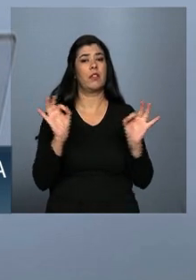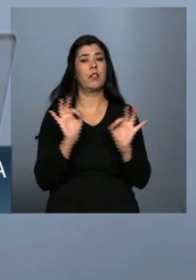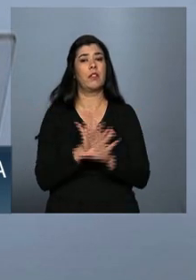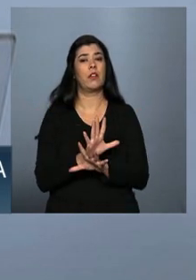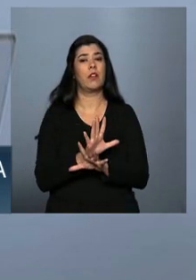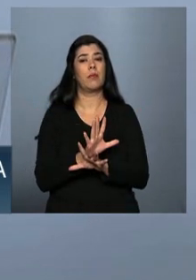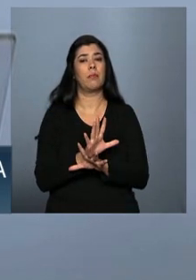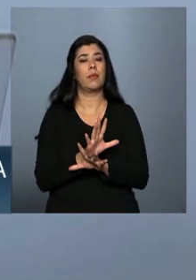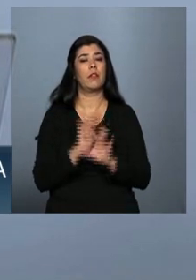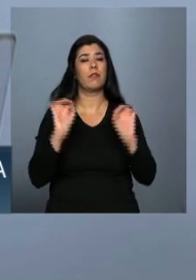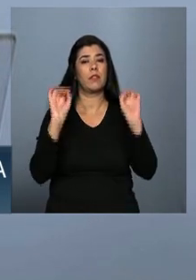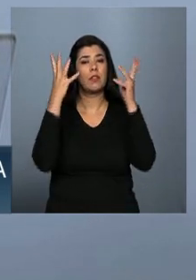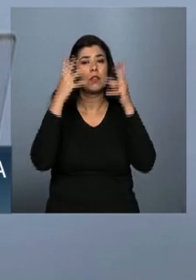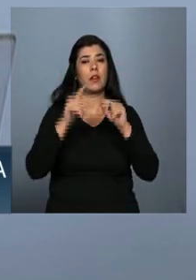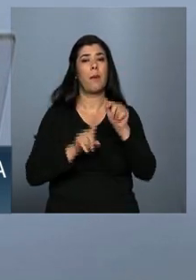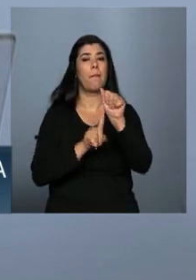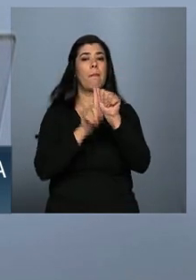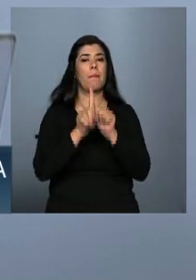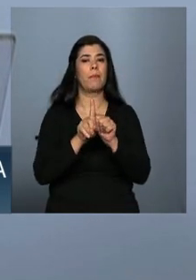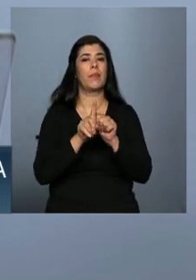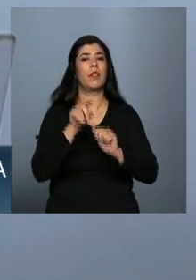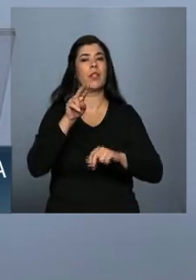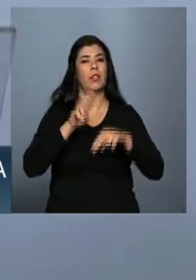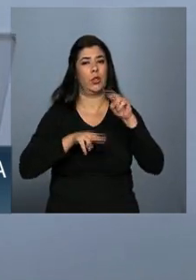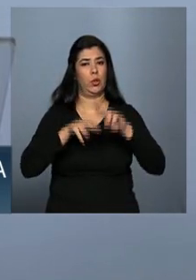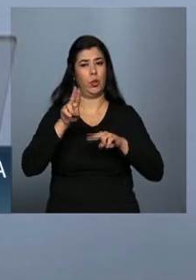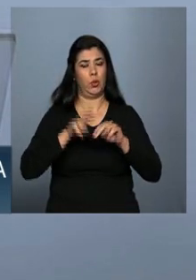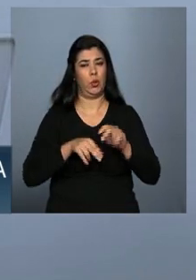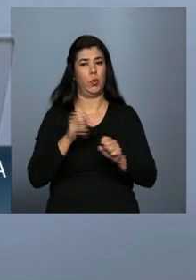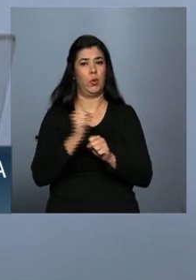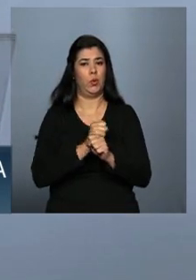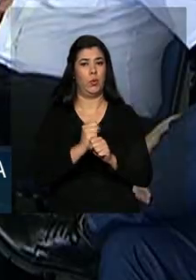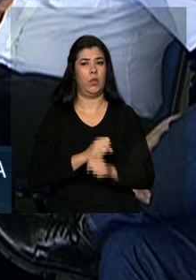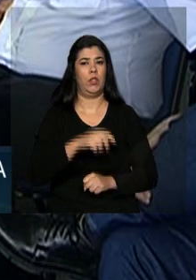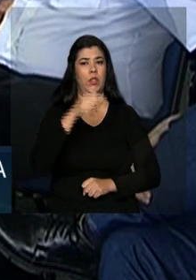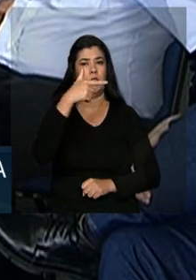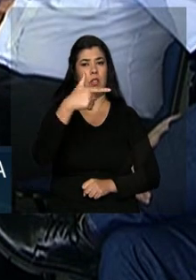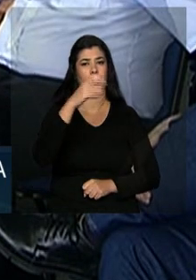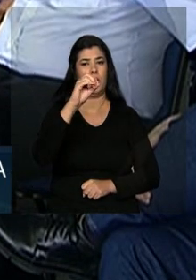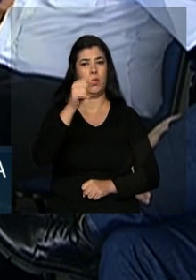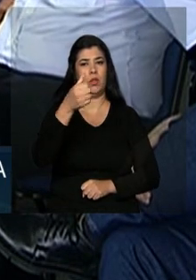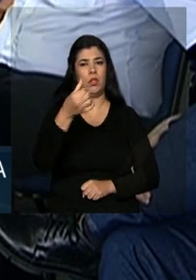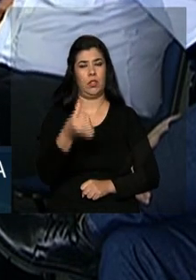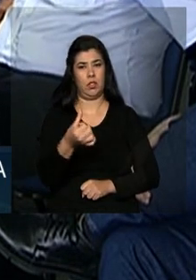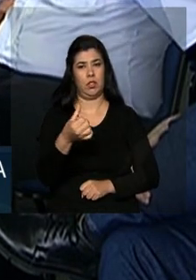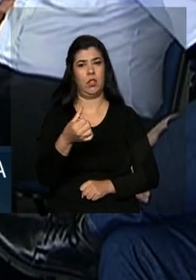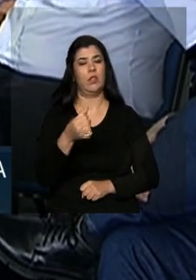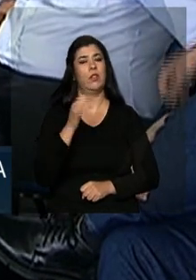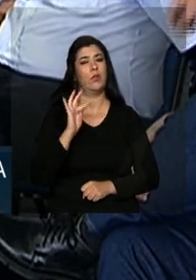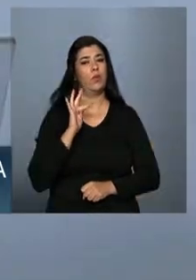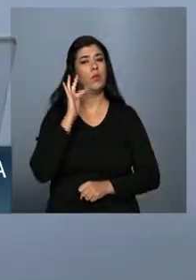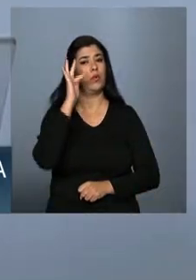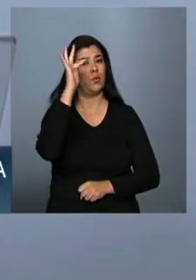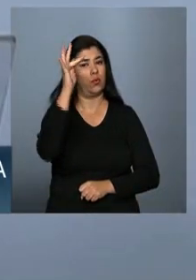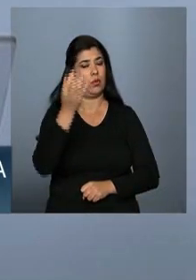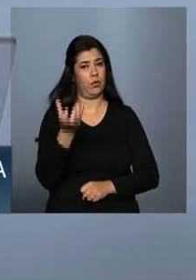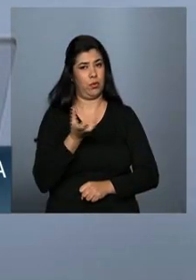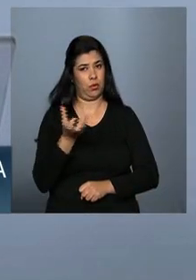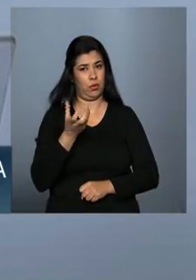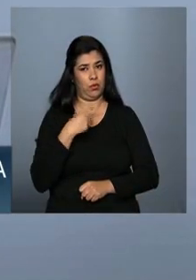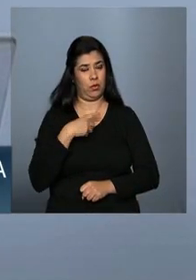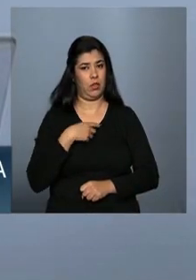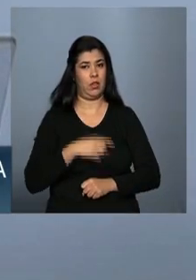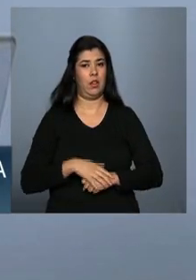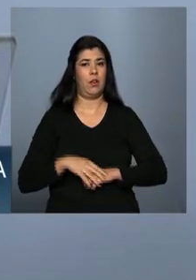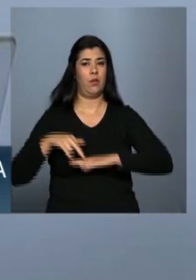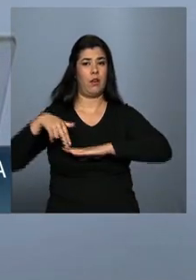em junho, né, Pezão, de 2016. Eu pretendo estar aqui, indo de Ipanema